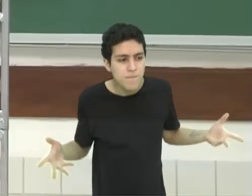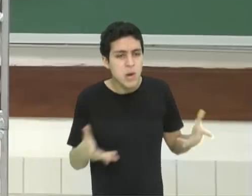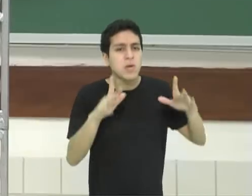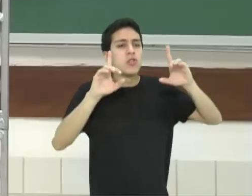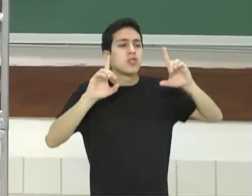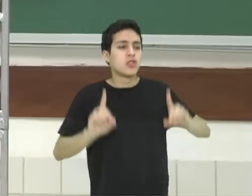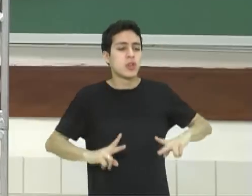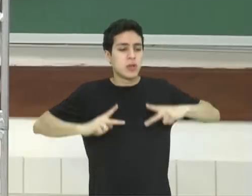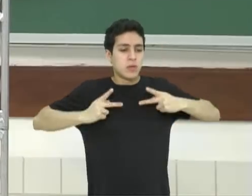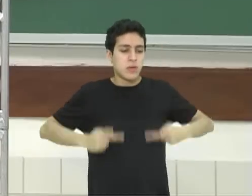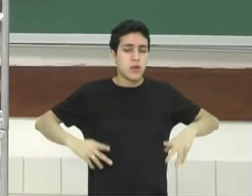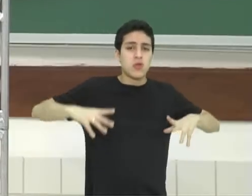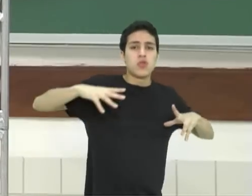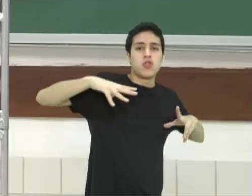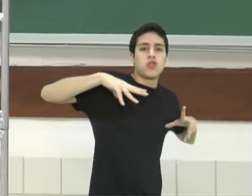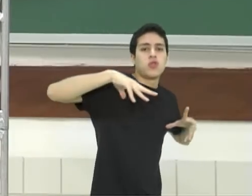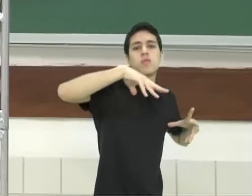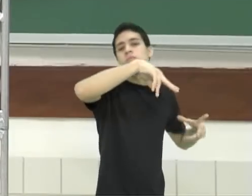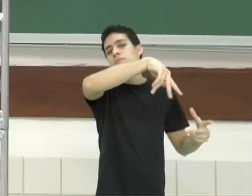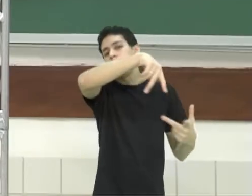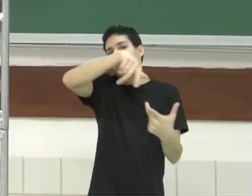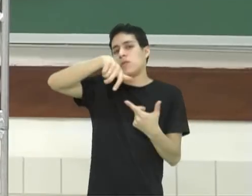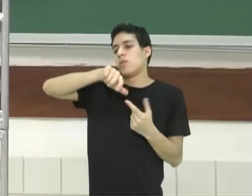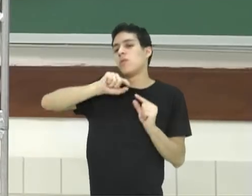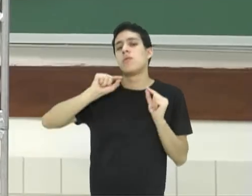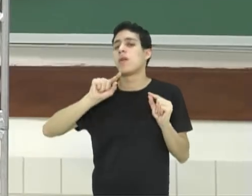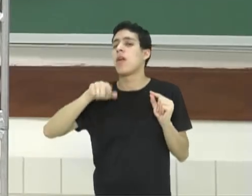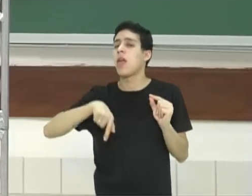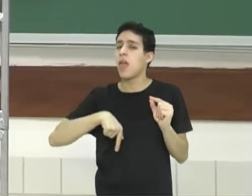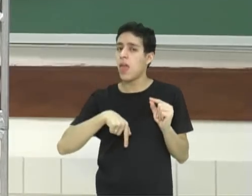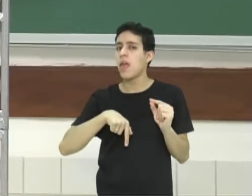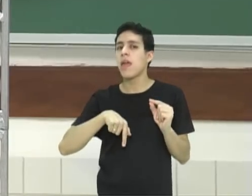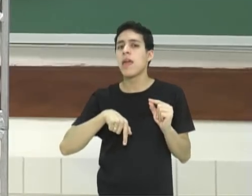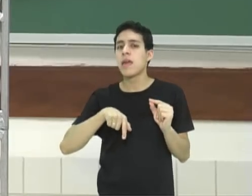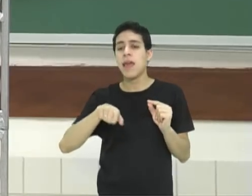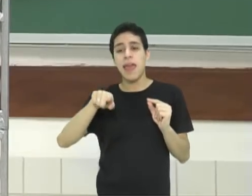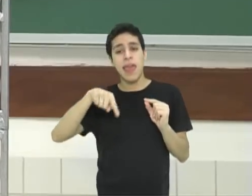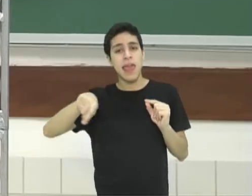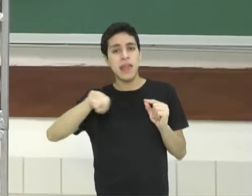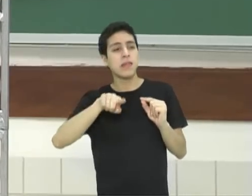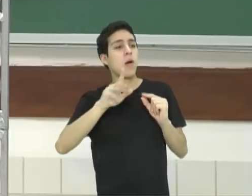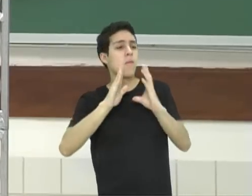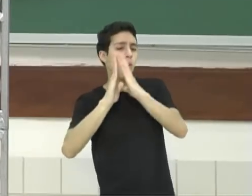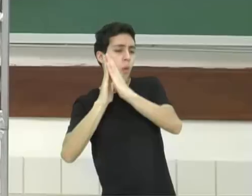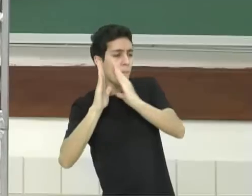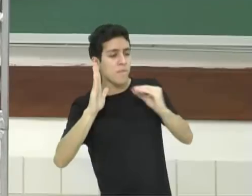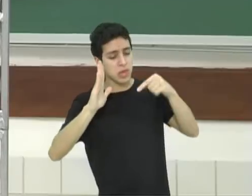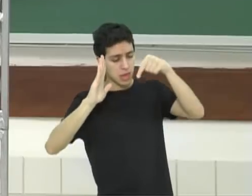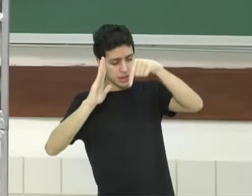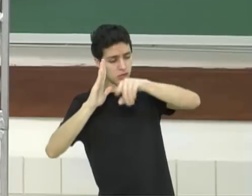direitos humanos no mundo todo, ser um exemplo de respeito aos direitos humanos.